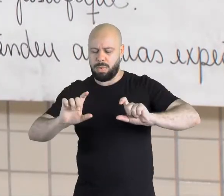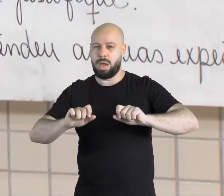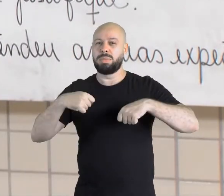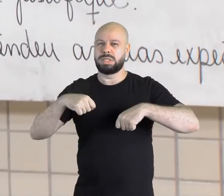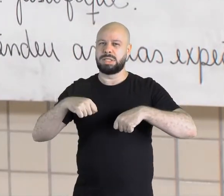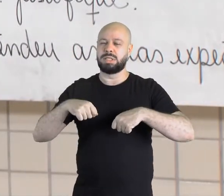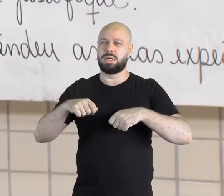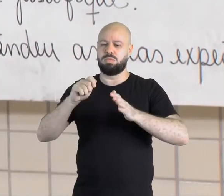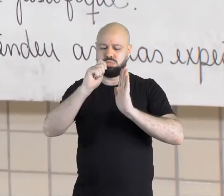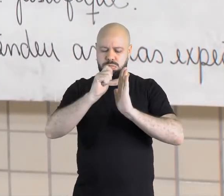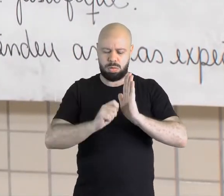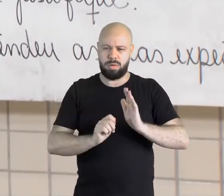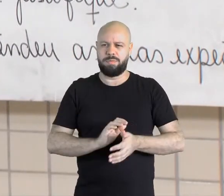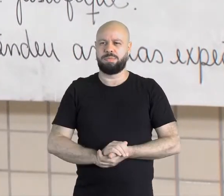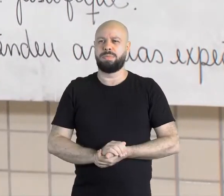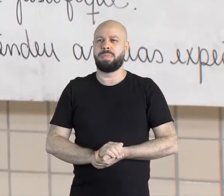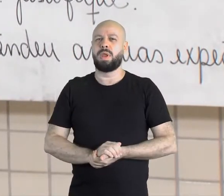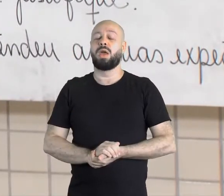Observem a